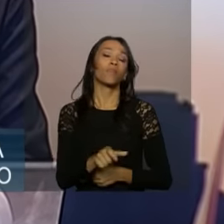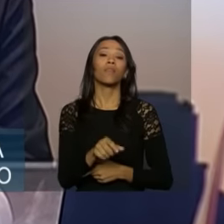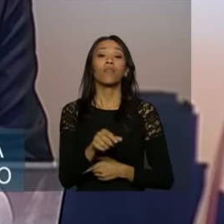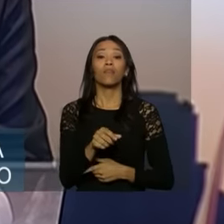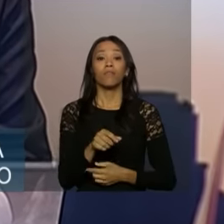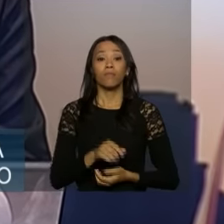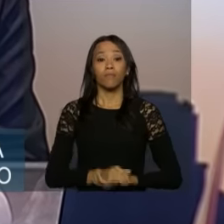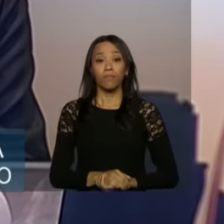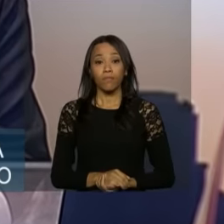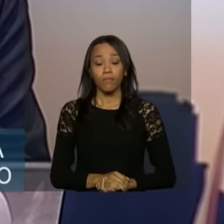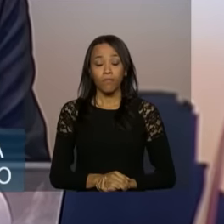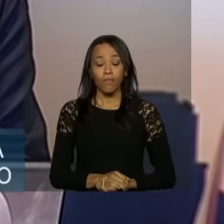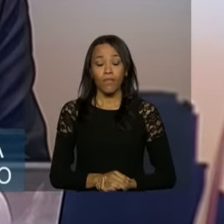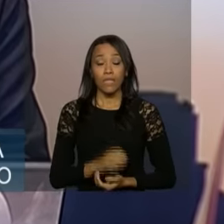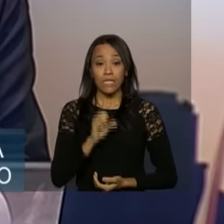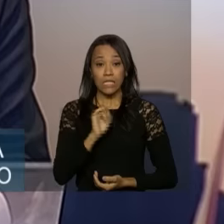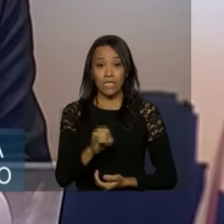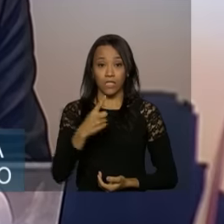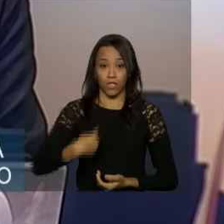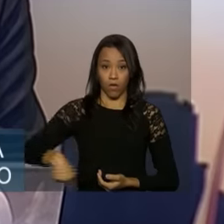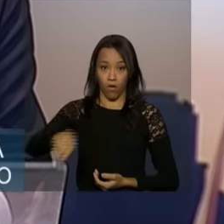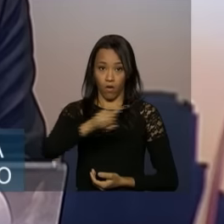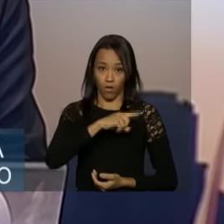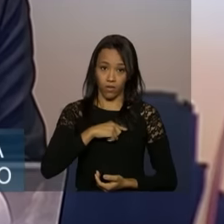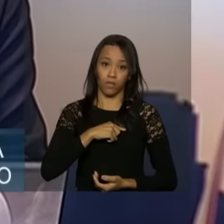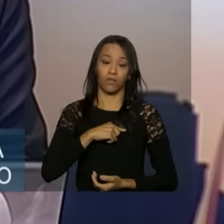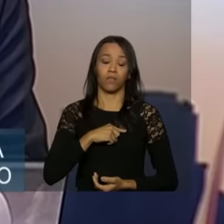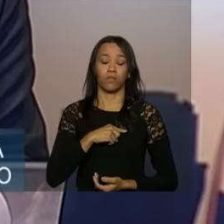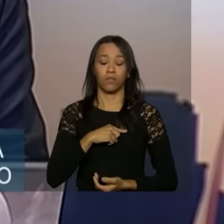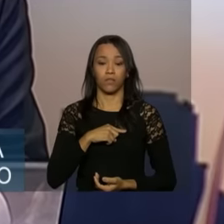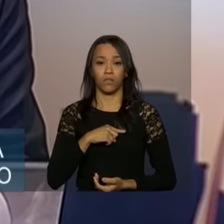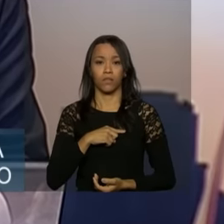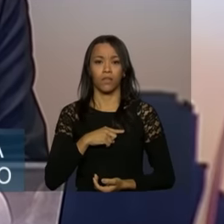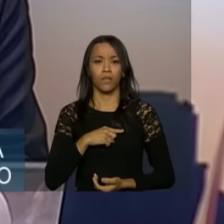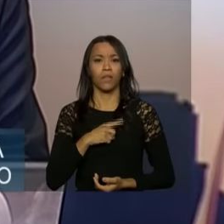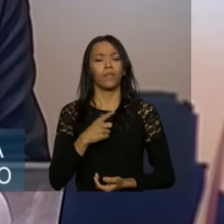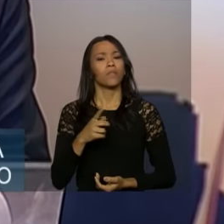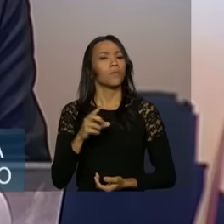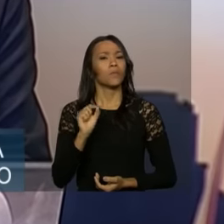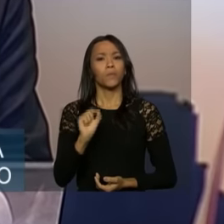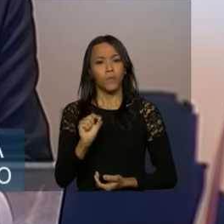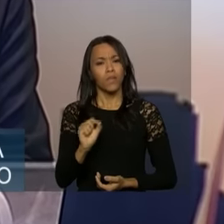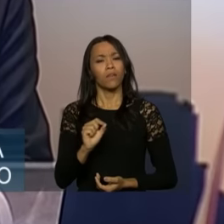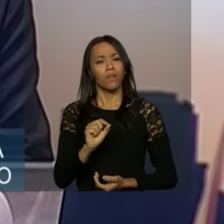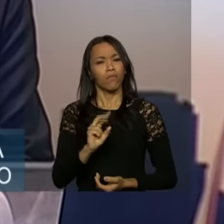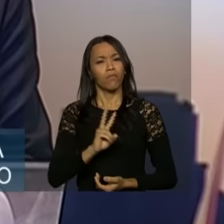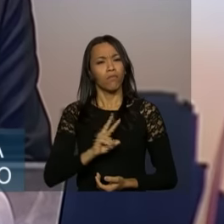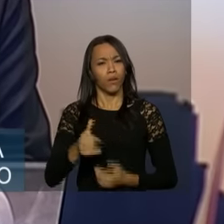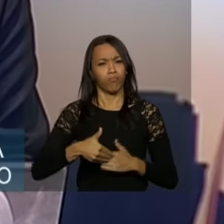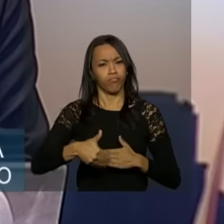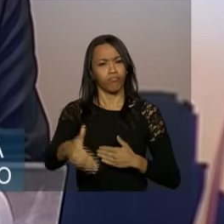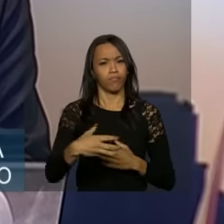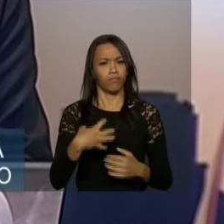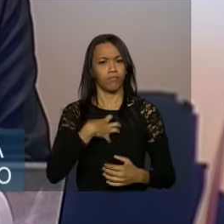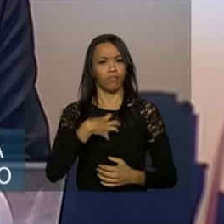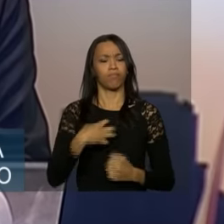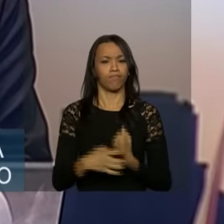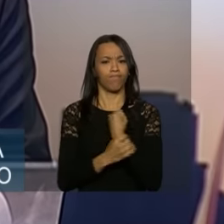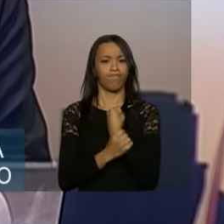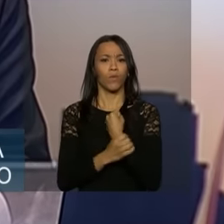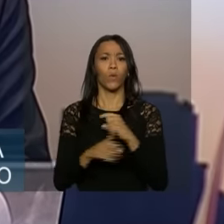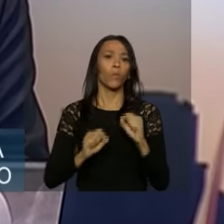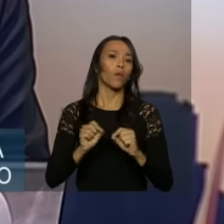isso. Se nós tivermos, e seguramente teremos, uma